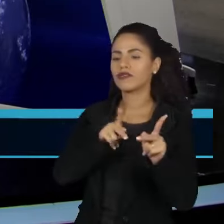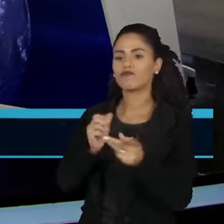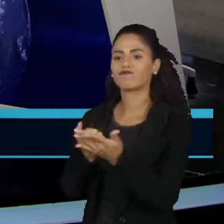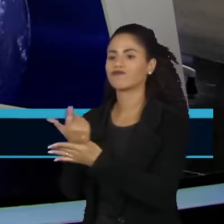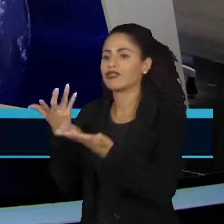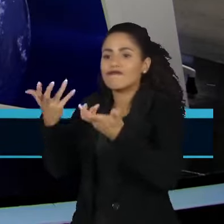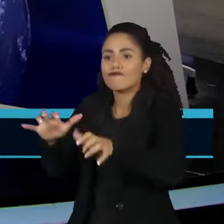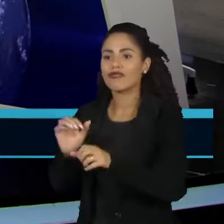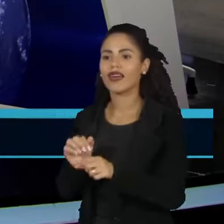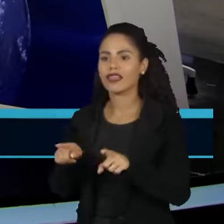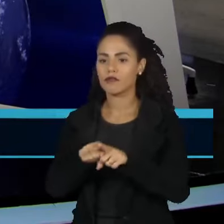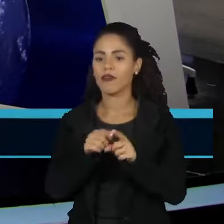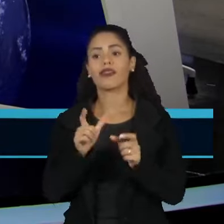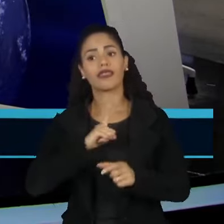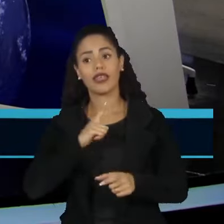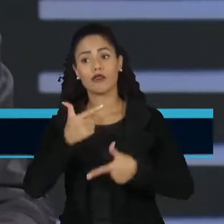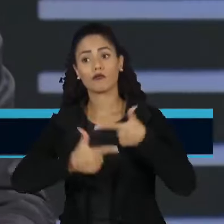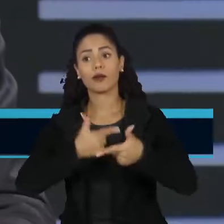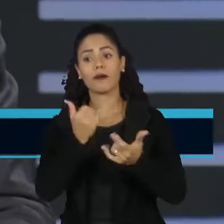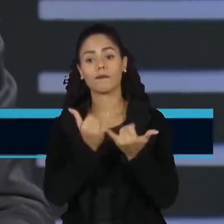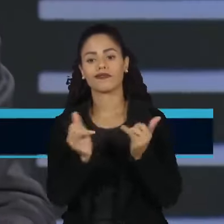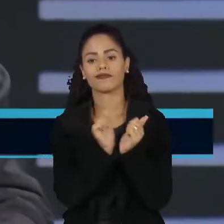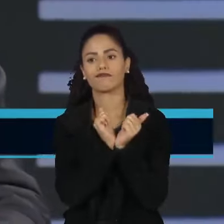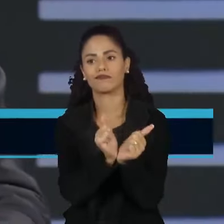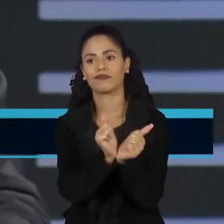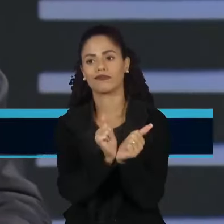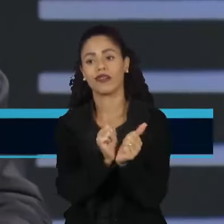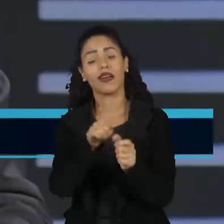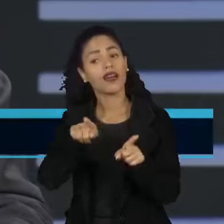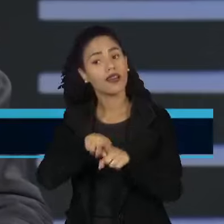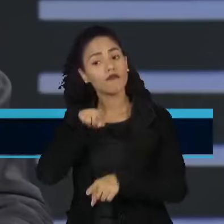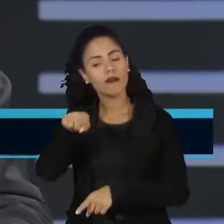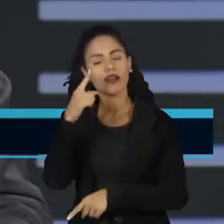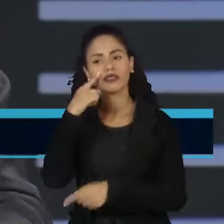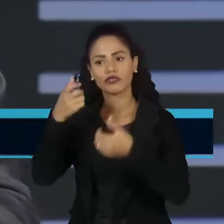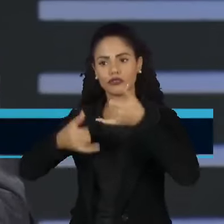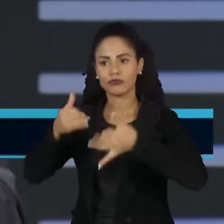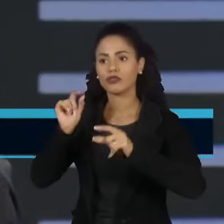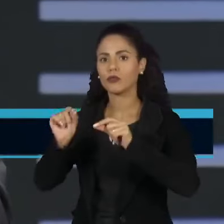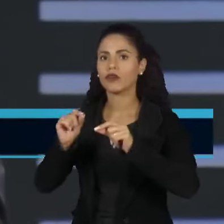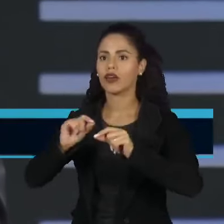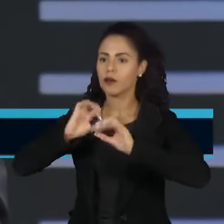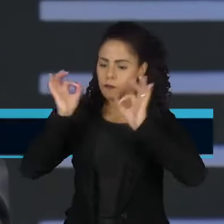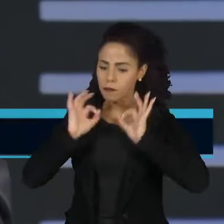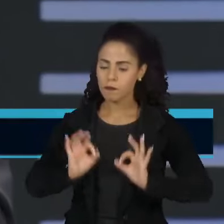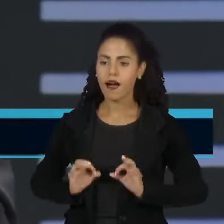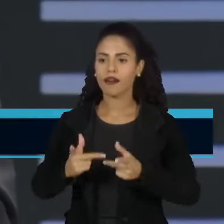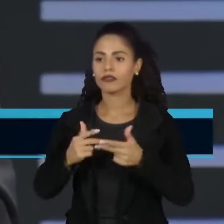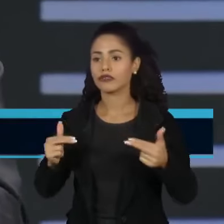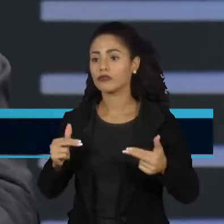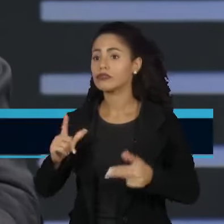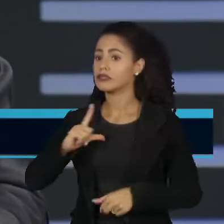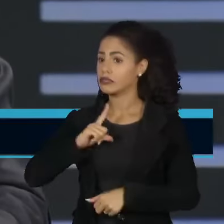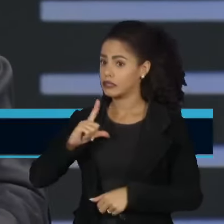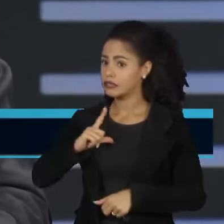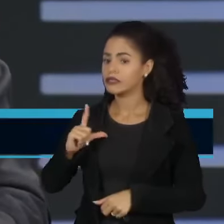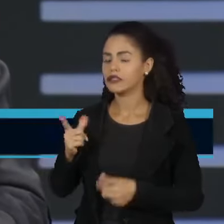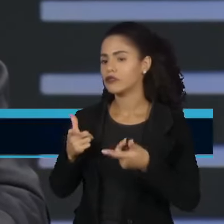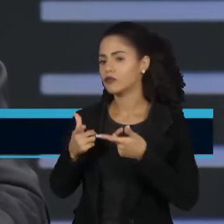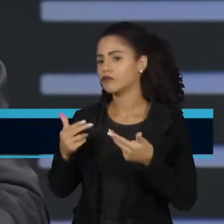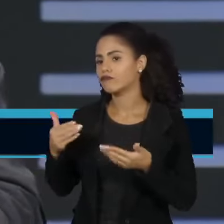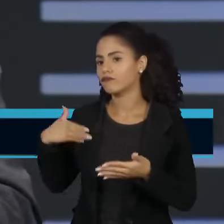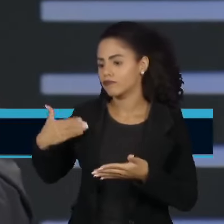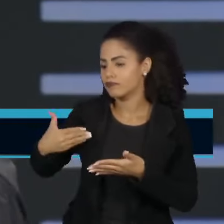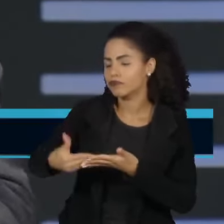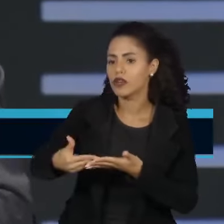trabalho escravo contemporâneo. A indústria nacional do setor têxtil e do setor de confecções tem apanhado muito nas